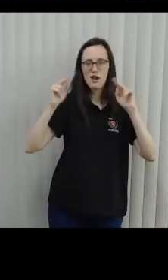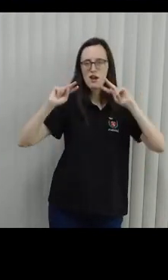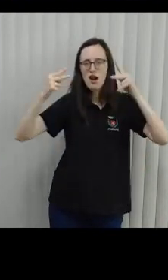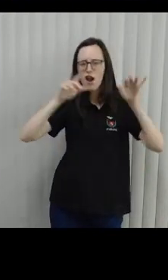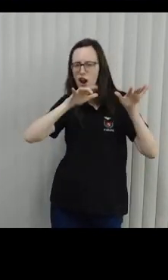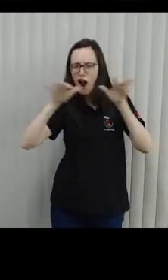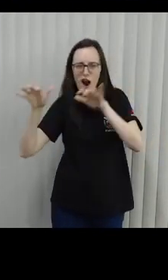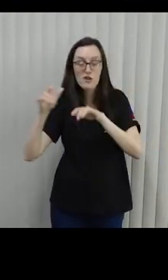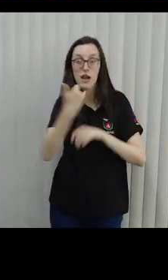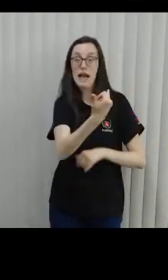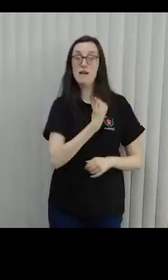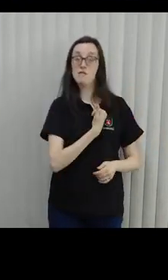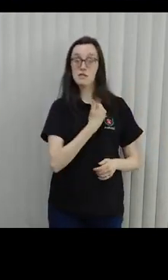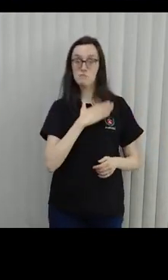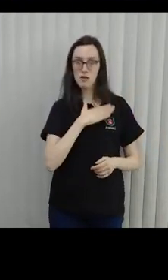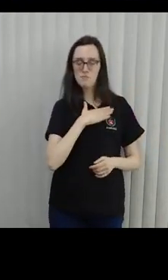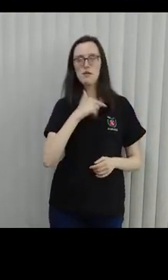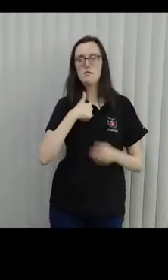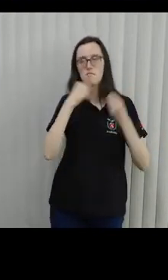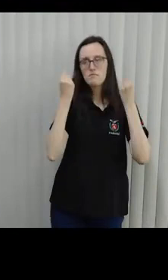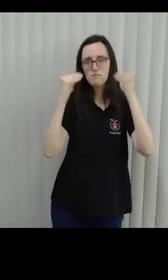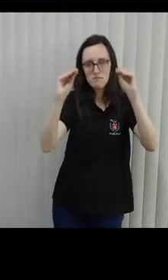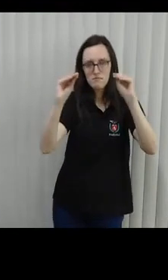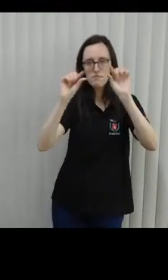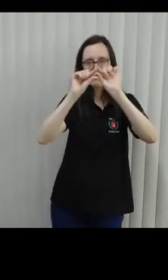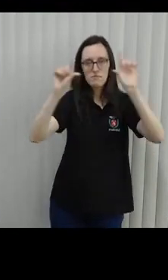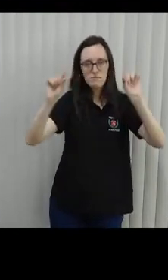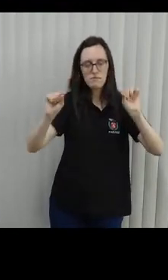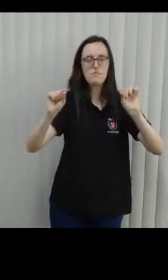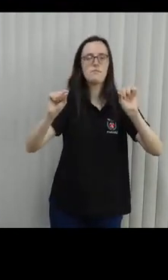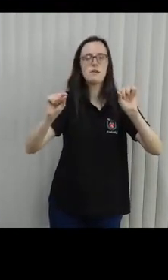me avisa, aí eu coloco esse código na...